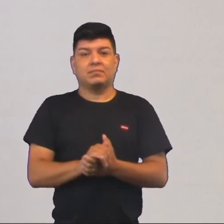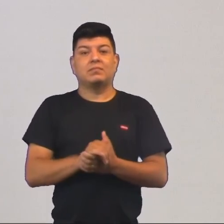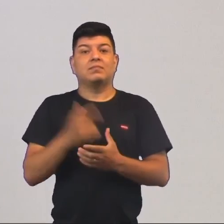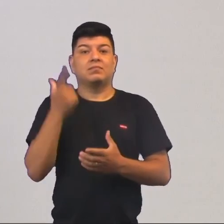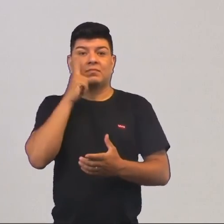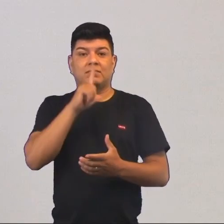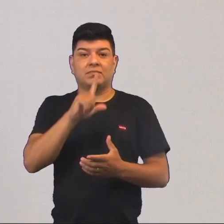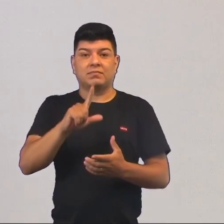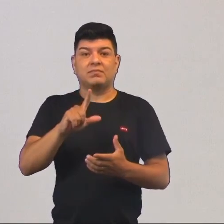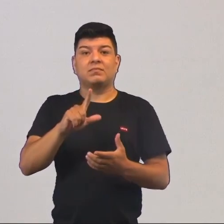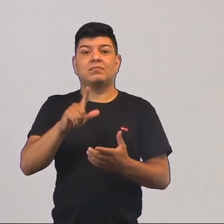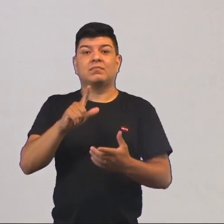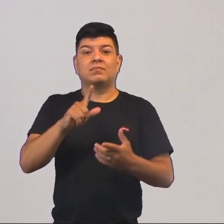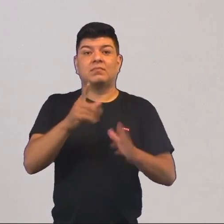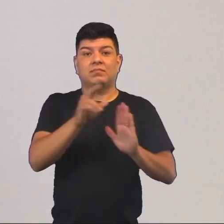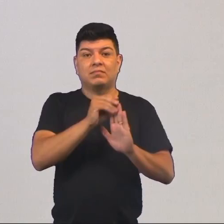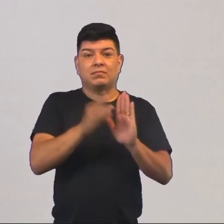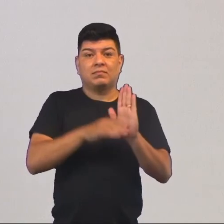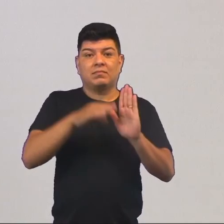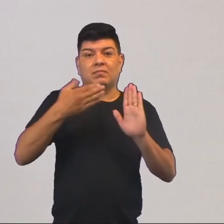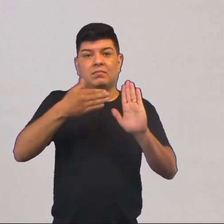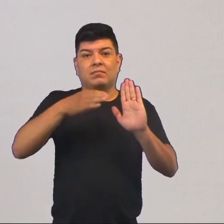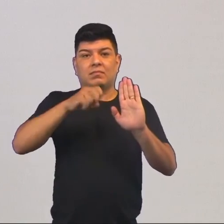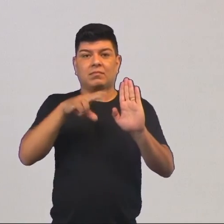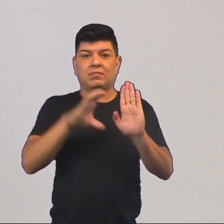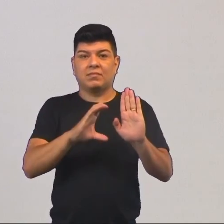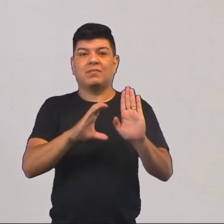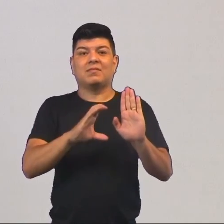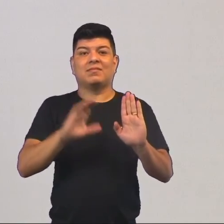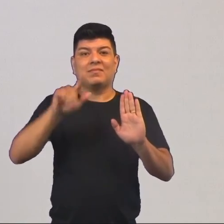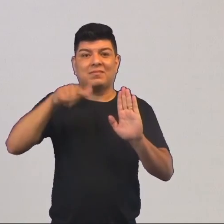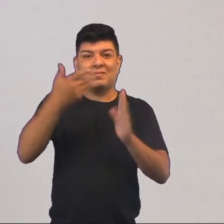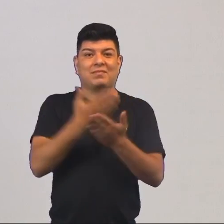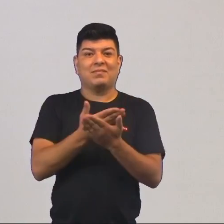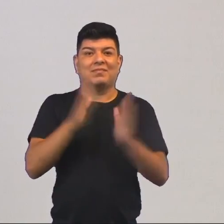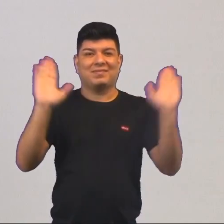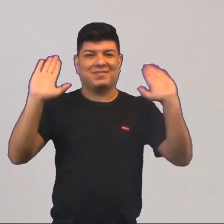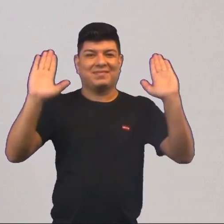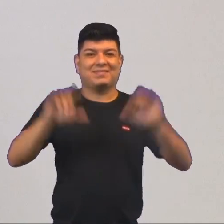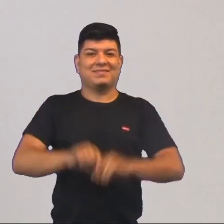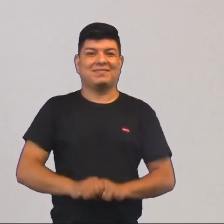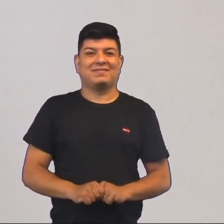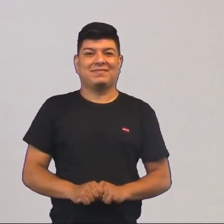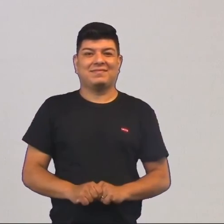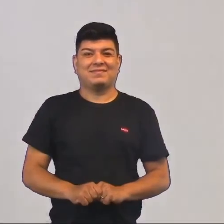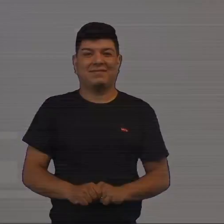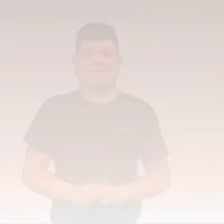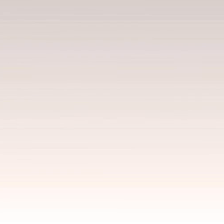acesso a esses demais conteúdos, acesse a plataforma e-book. Até a aula que vem. Tchau, tchau.